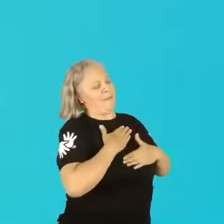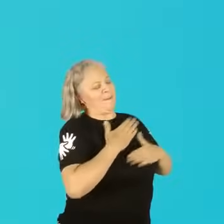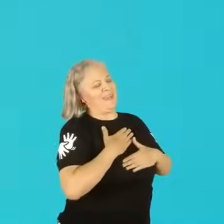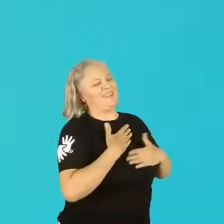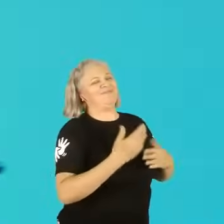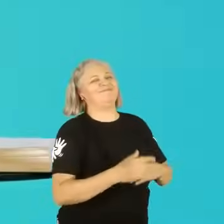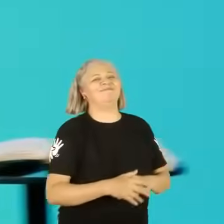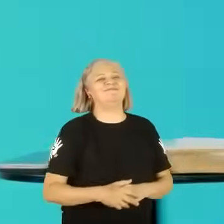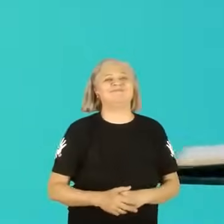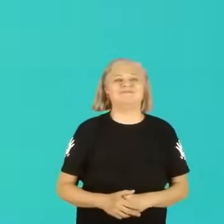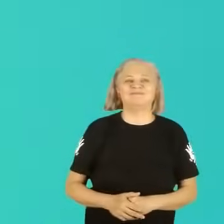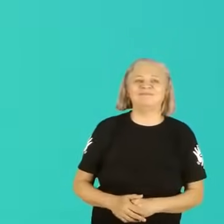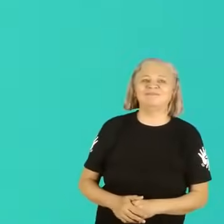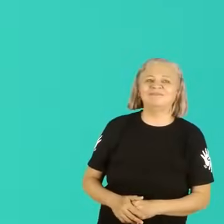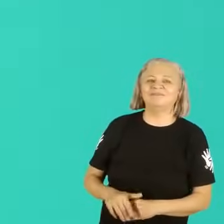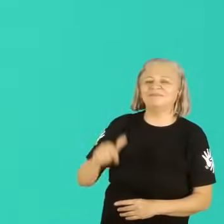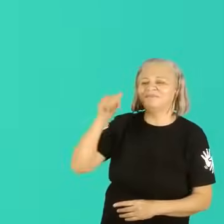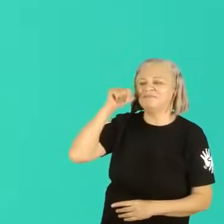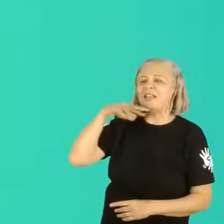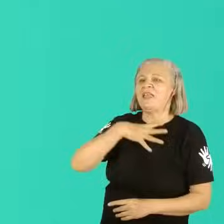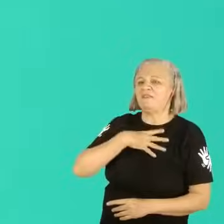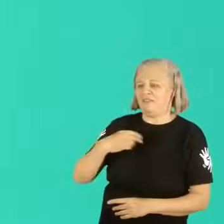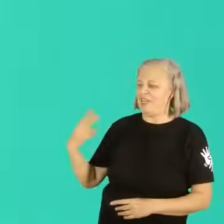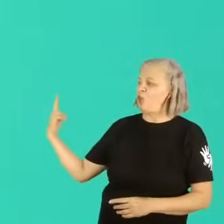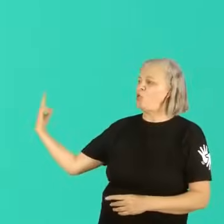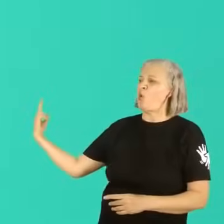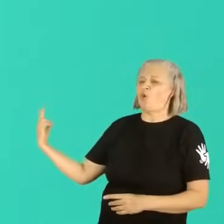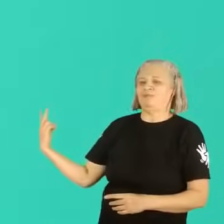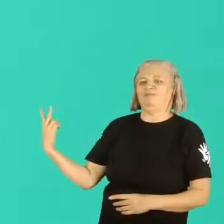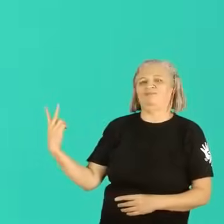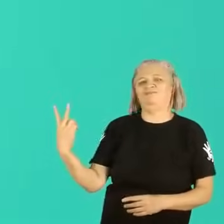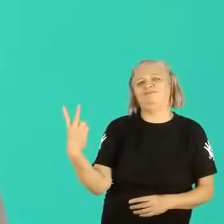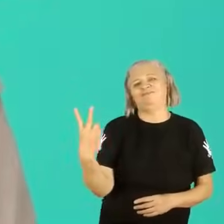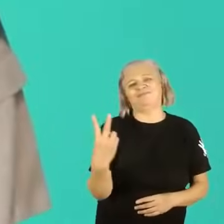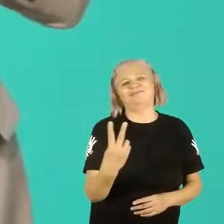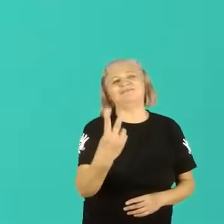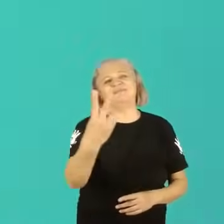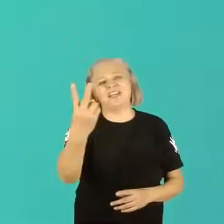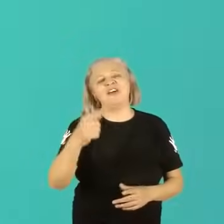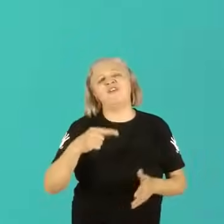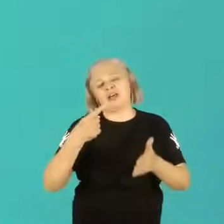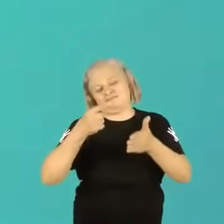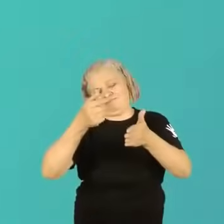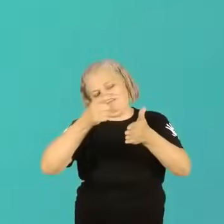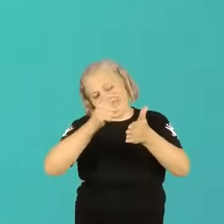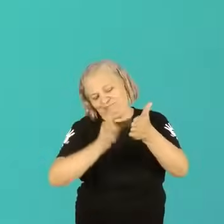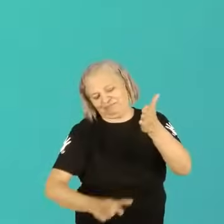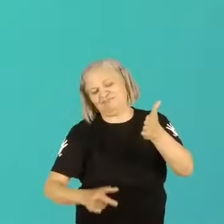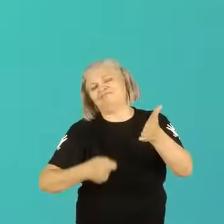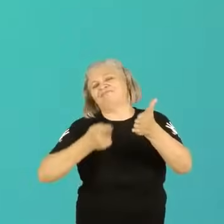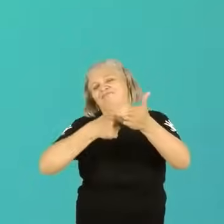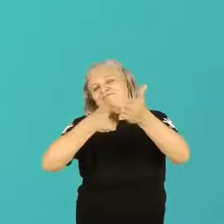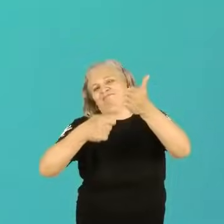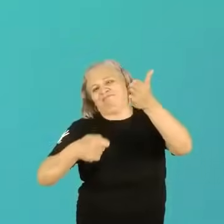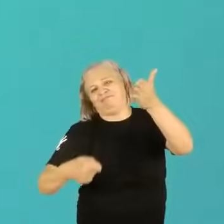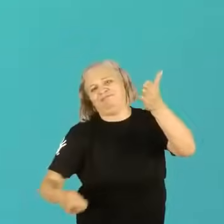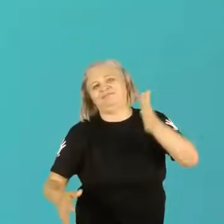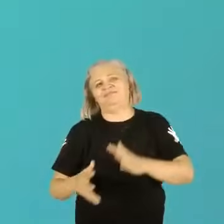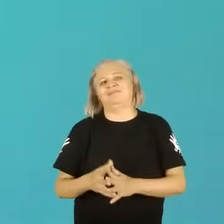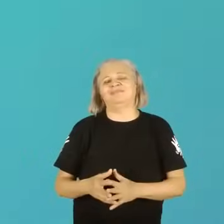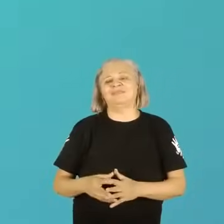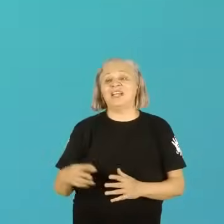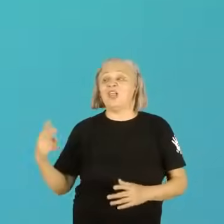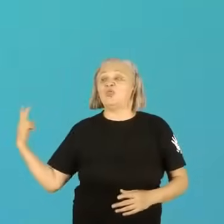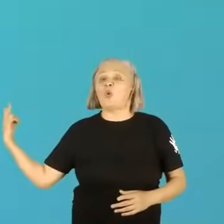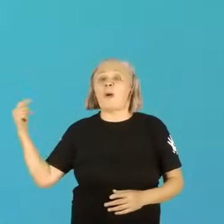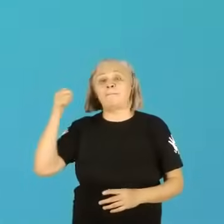foi com ela, é que aumentou o risco no trânsito, começou com a mais velha, agora aumentou um pouco mais com a mais nova. Foi as duas,